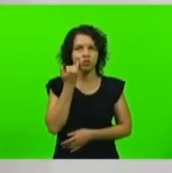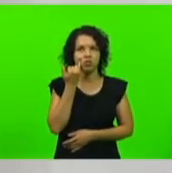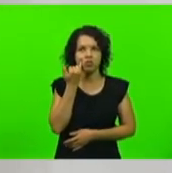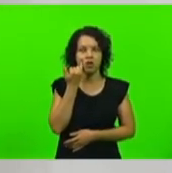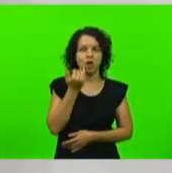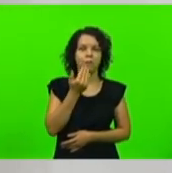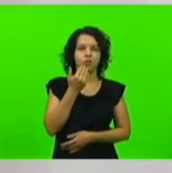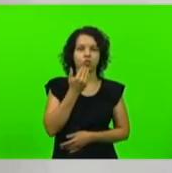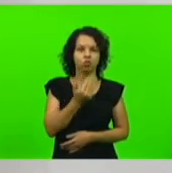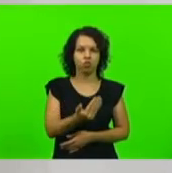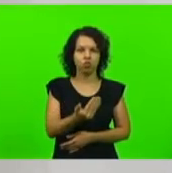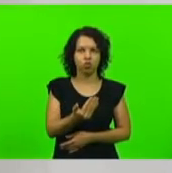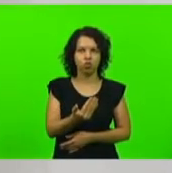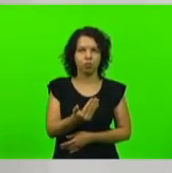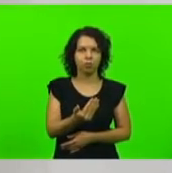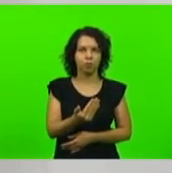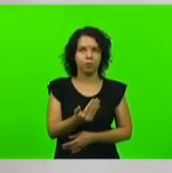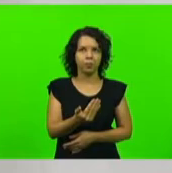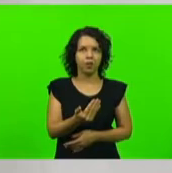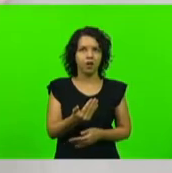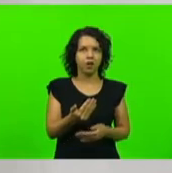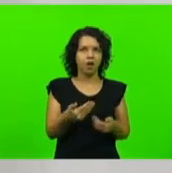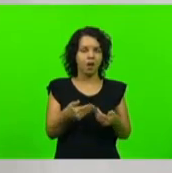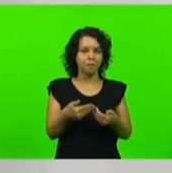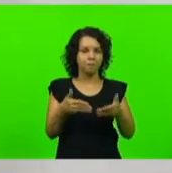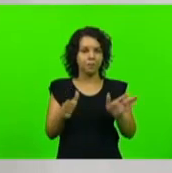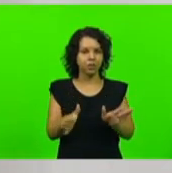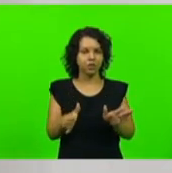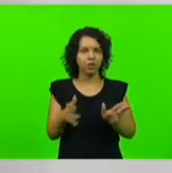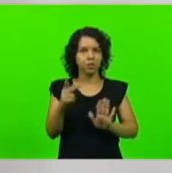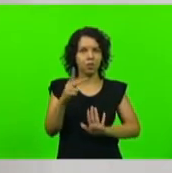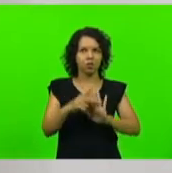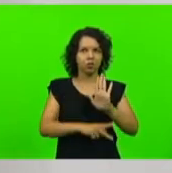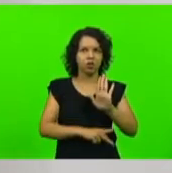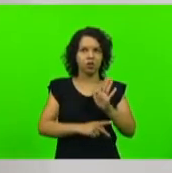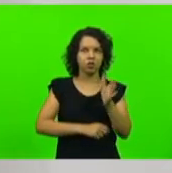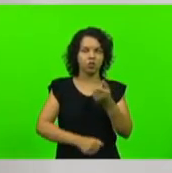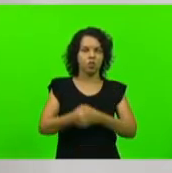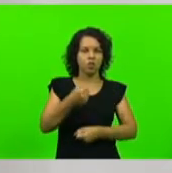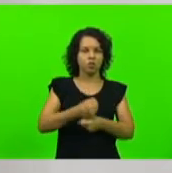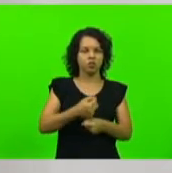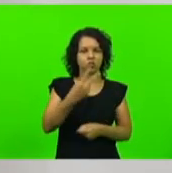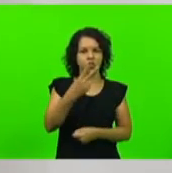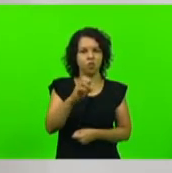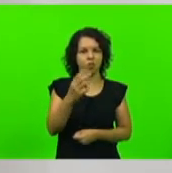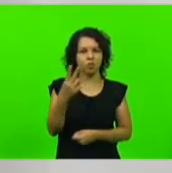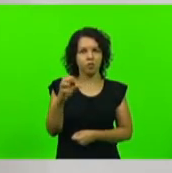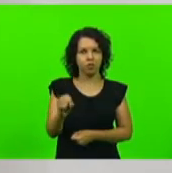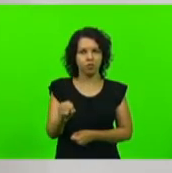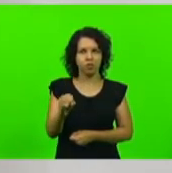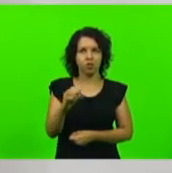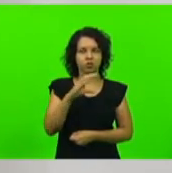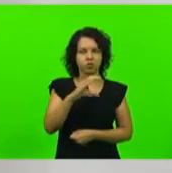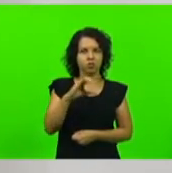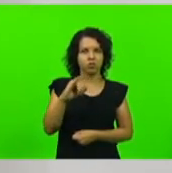pedir para que reabrisse um projeto lá de 2020, que a CCJ tinha arquivado,